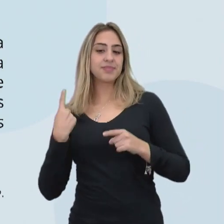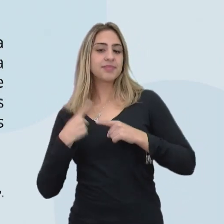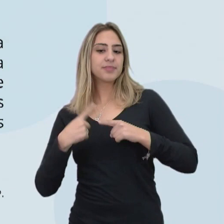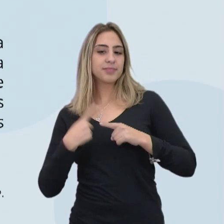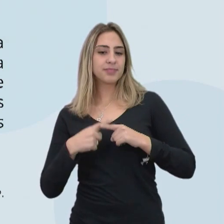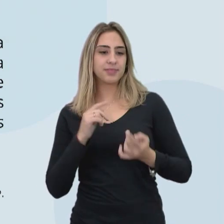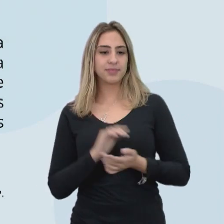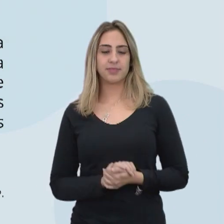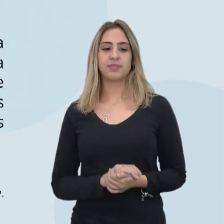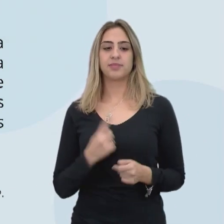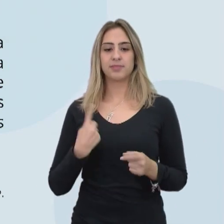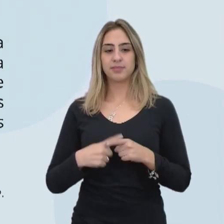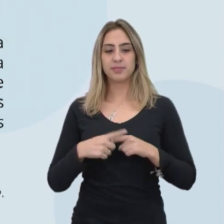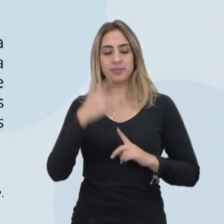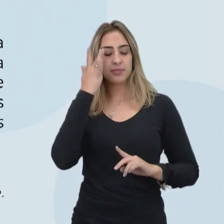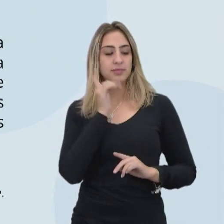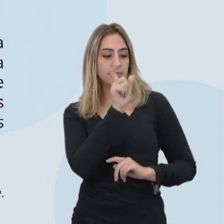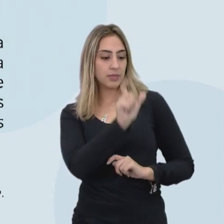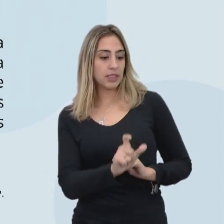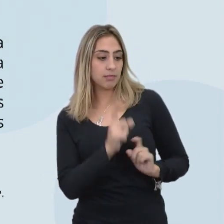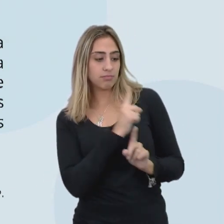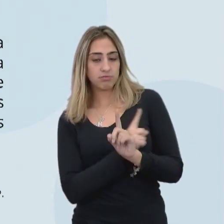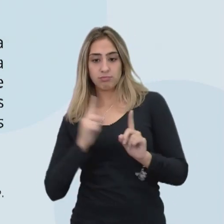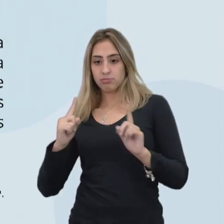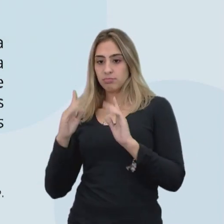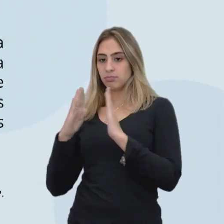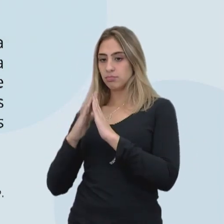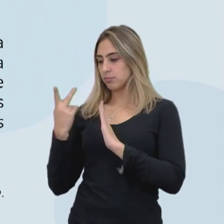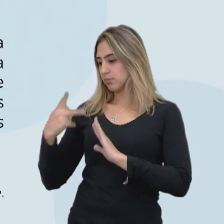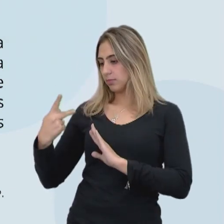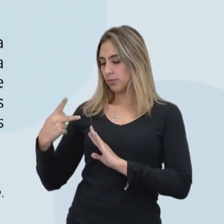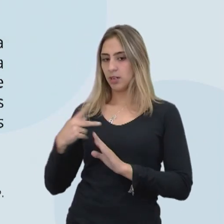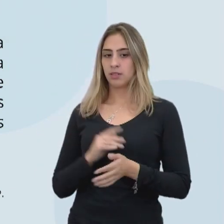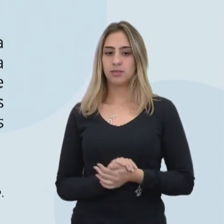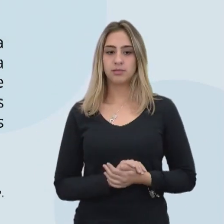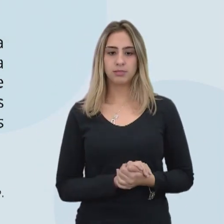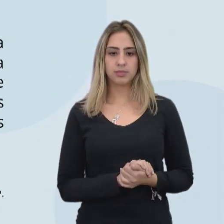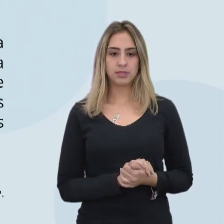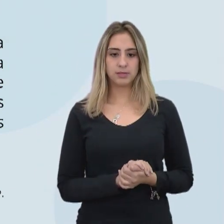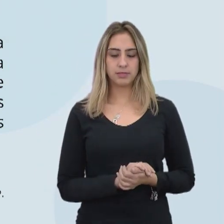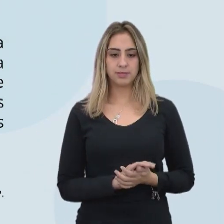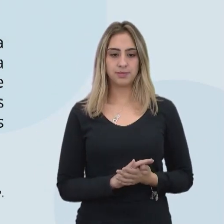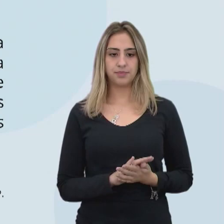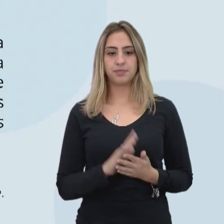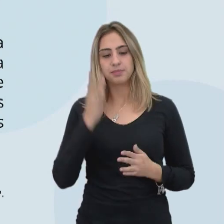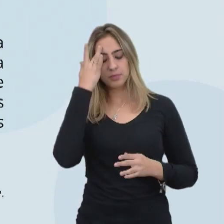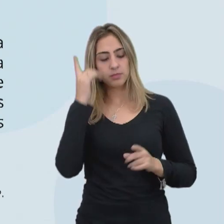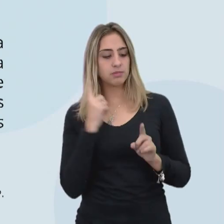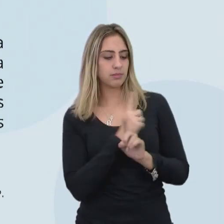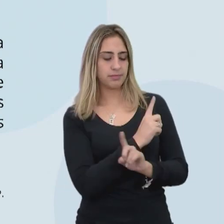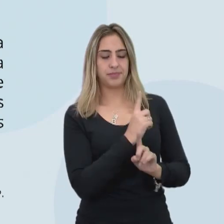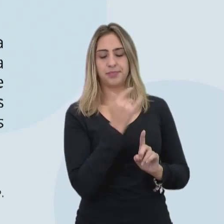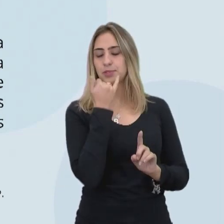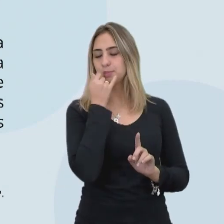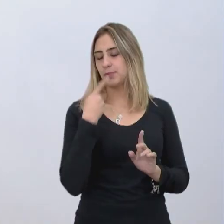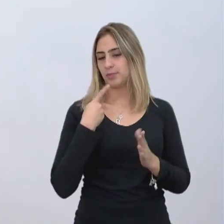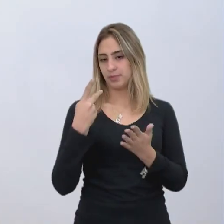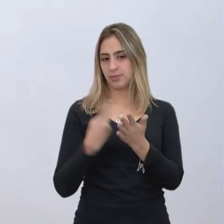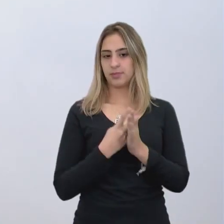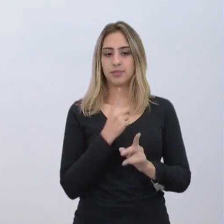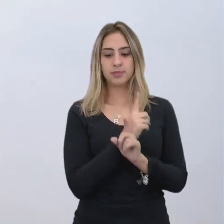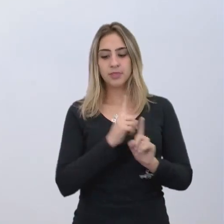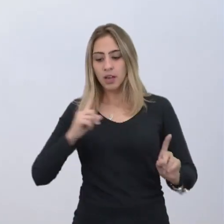quê? Porque alguém saiu da casa dele, a casa dele é ótima, a pessoa saiu do país dele, ou do lugar de onde ele